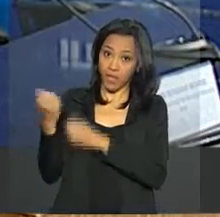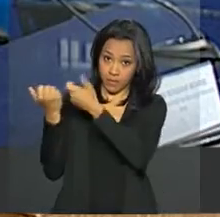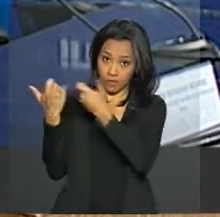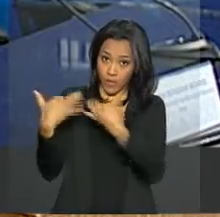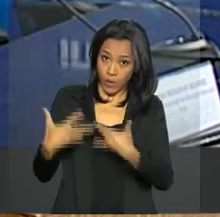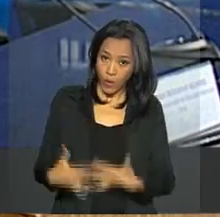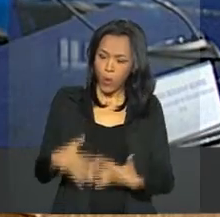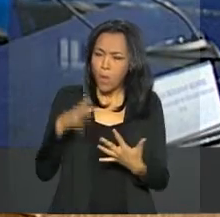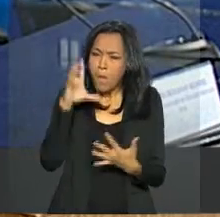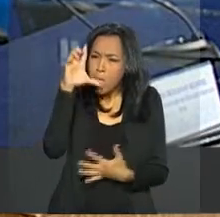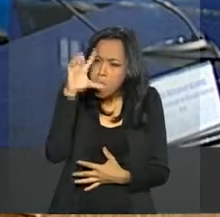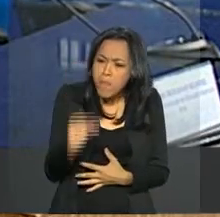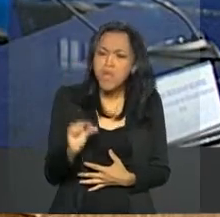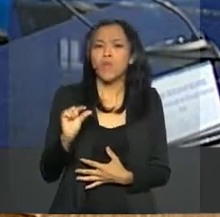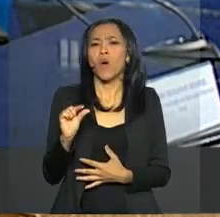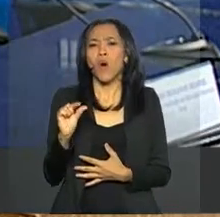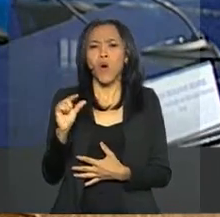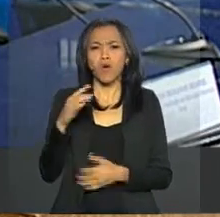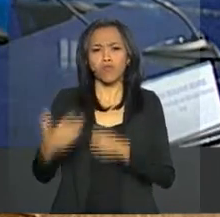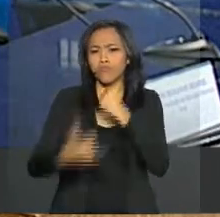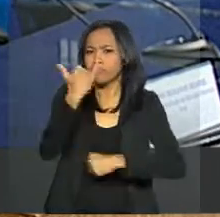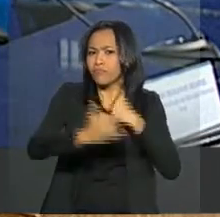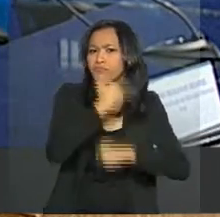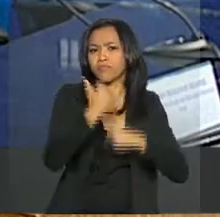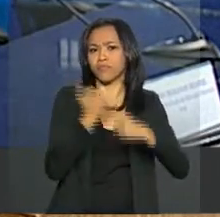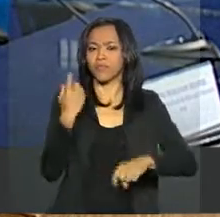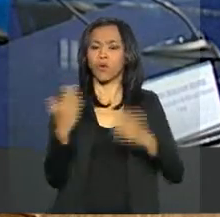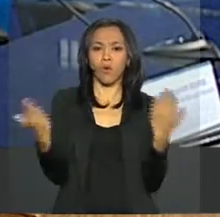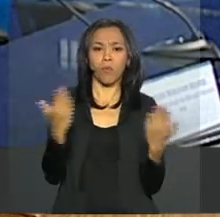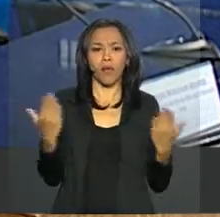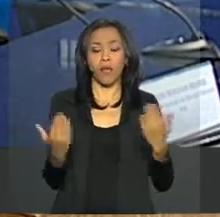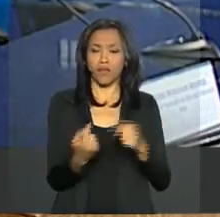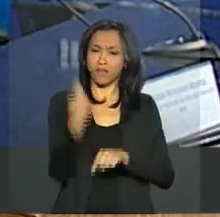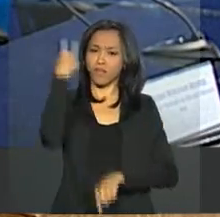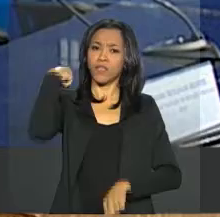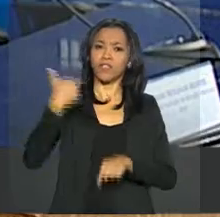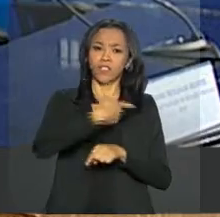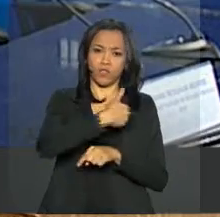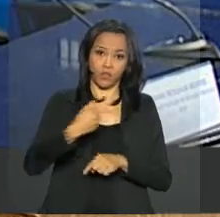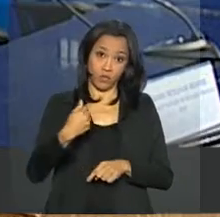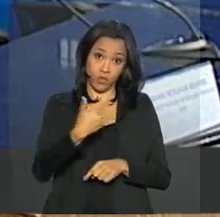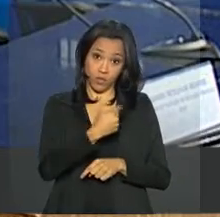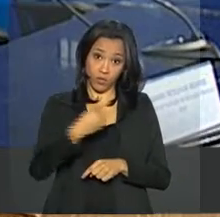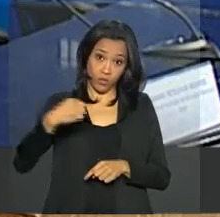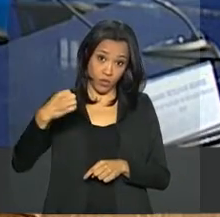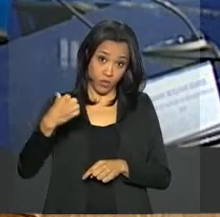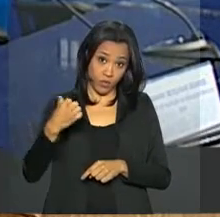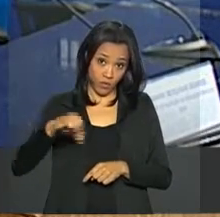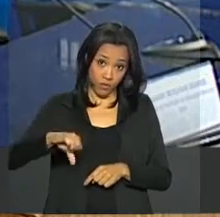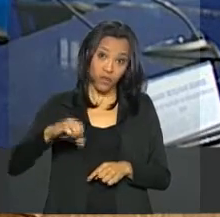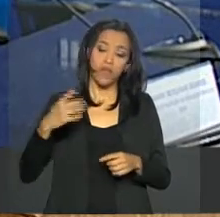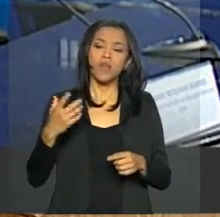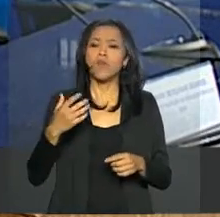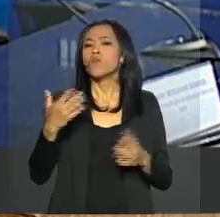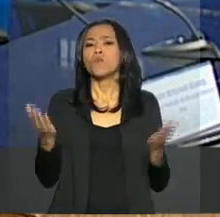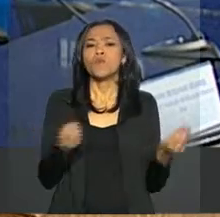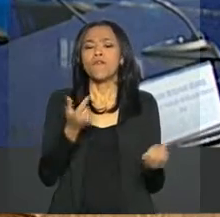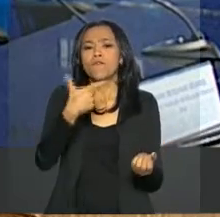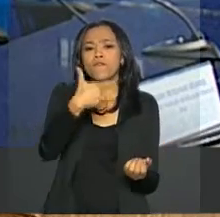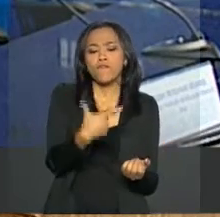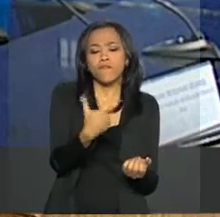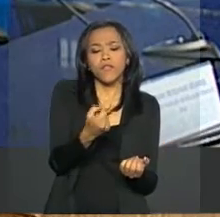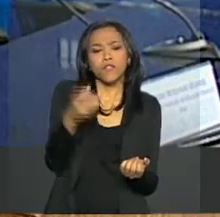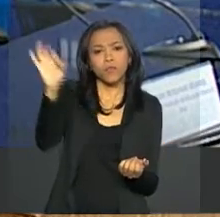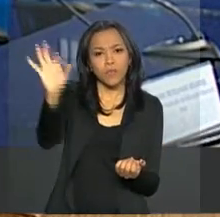o menor índice de ausência desde 2009 no Enem. Esse índice foi de aproximadamente